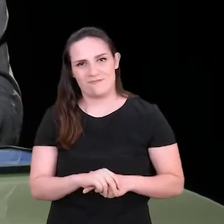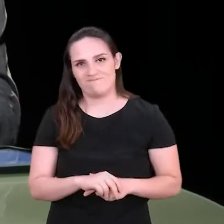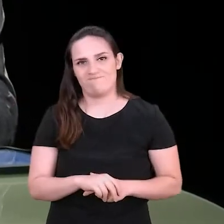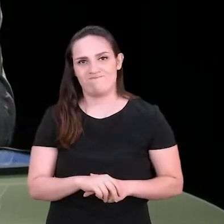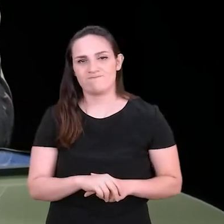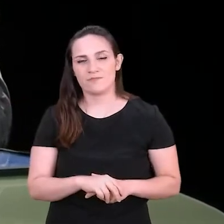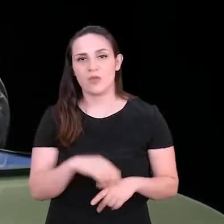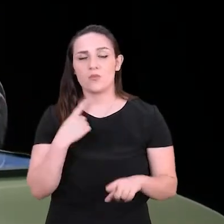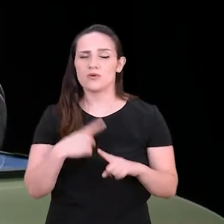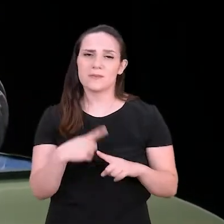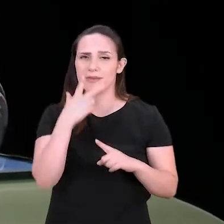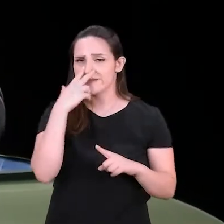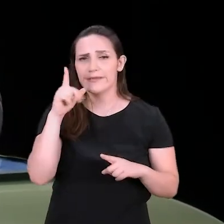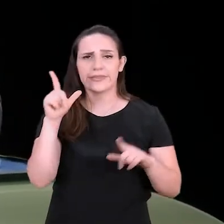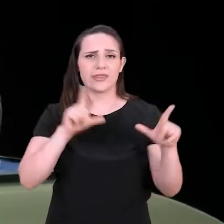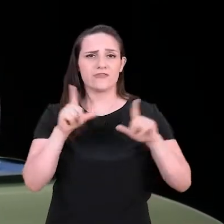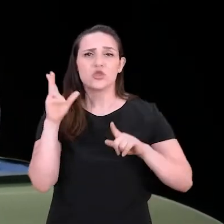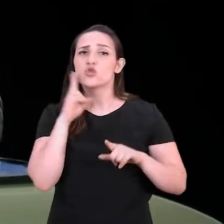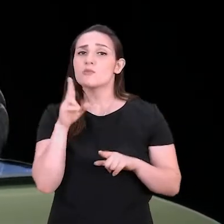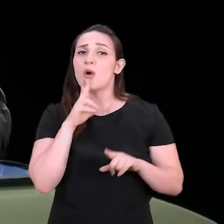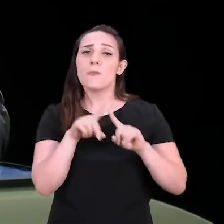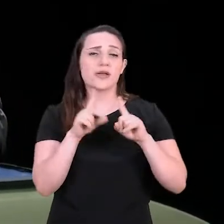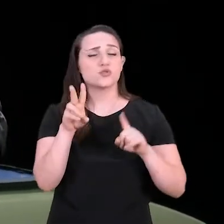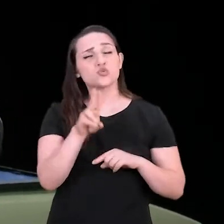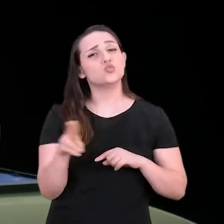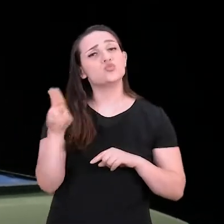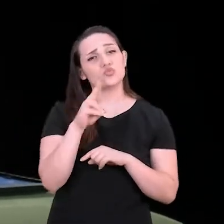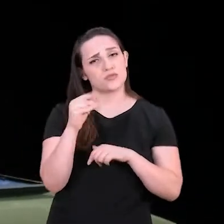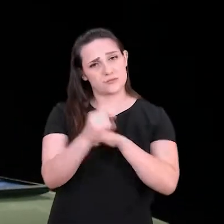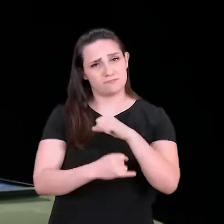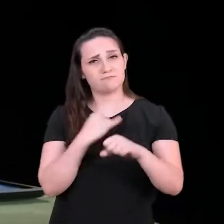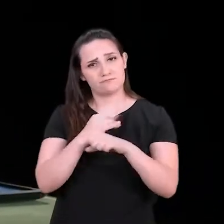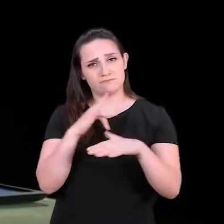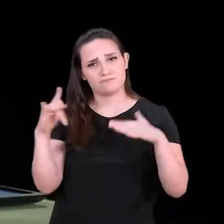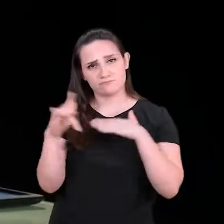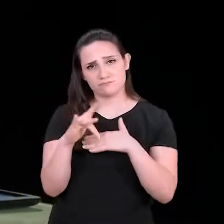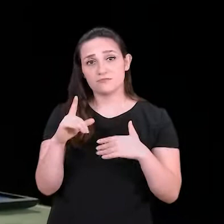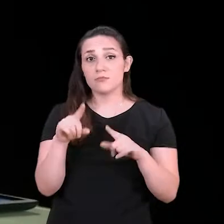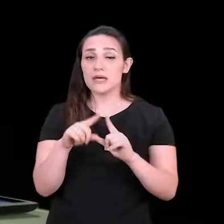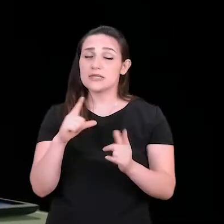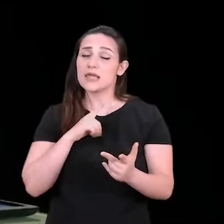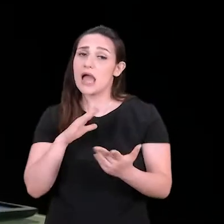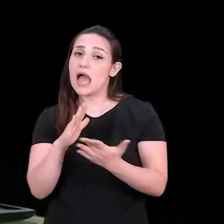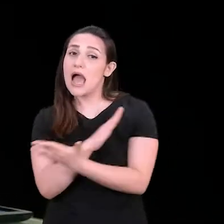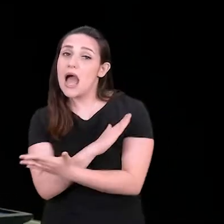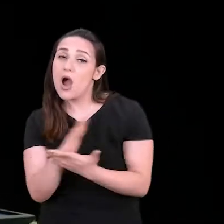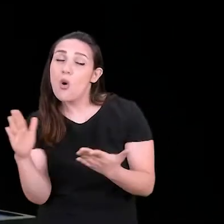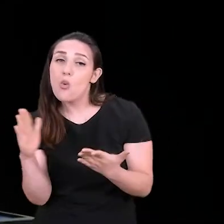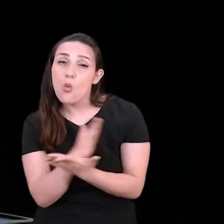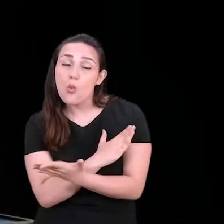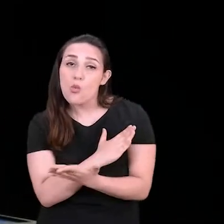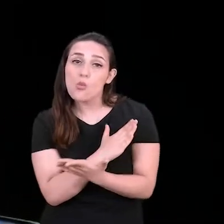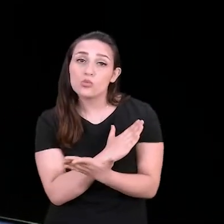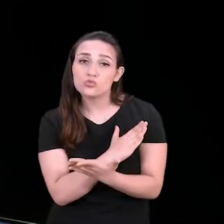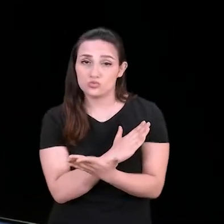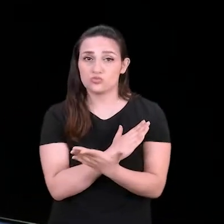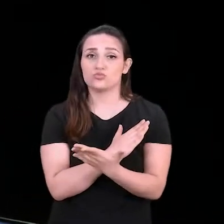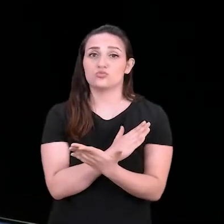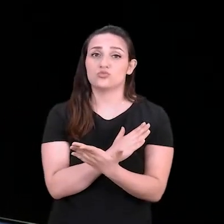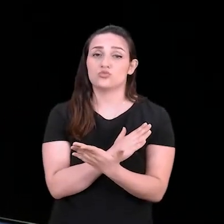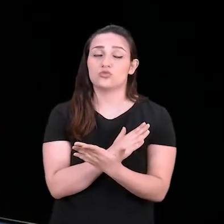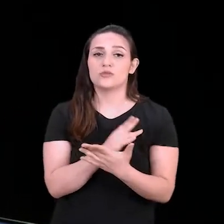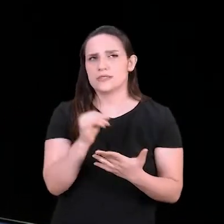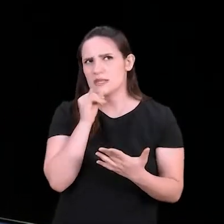sociais. Agora, na análise que eu fiz, dá para sentir um caso ou outro em